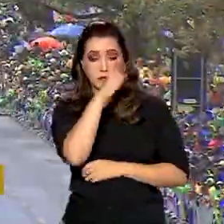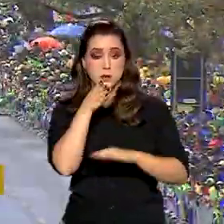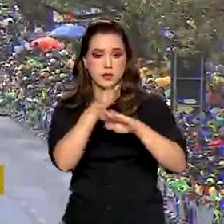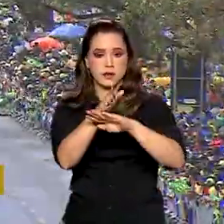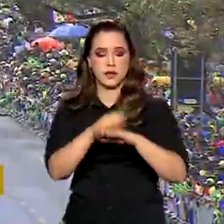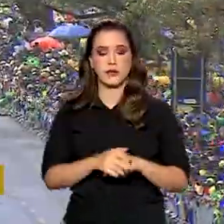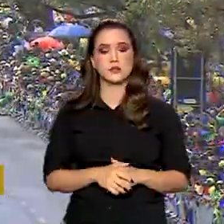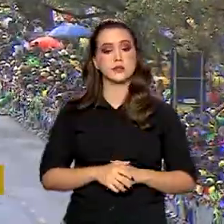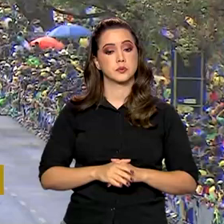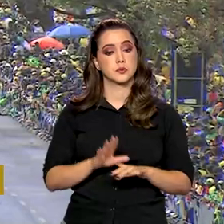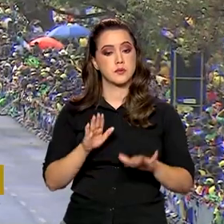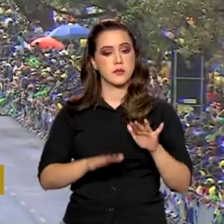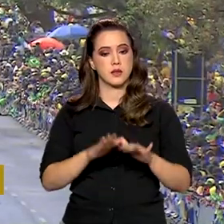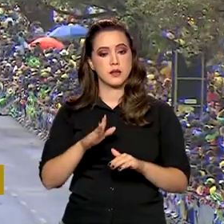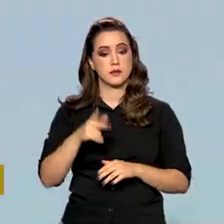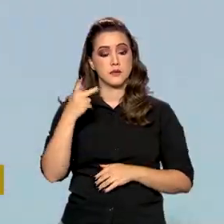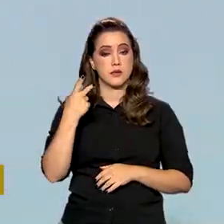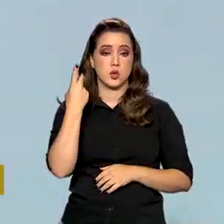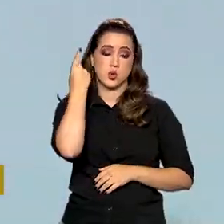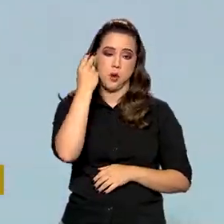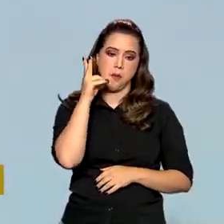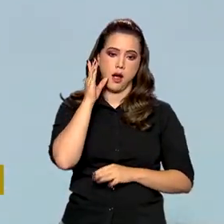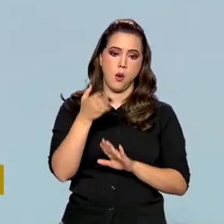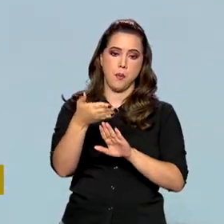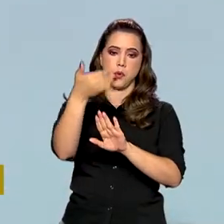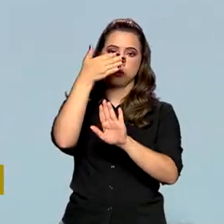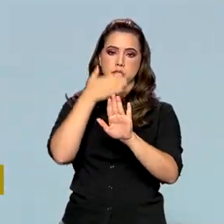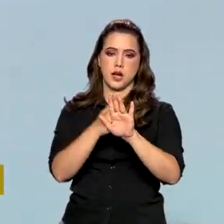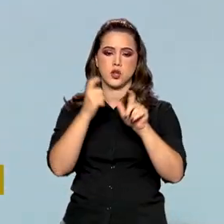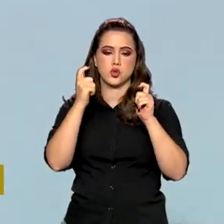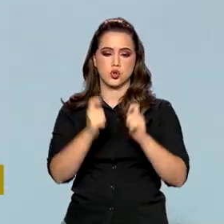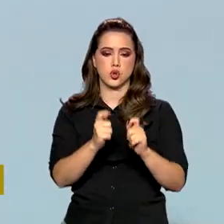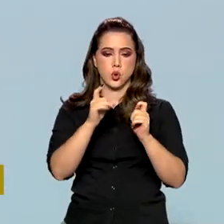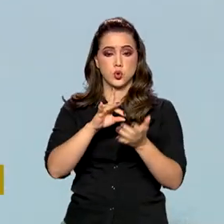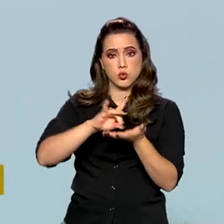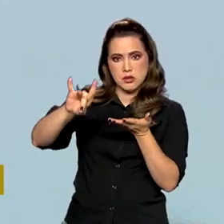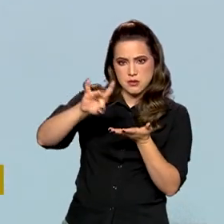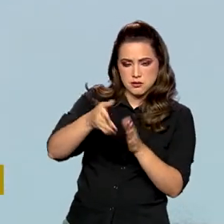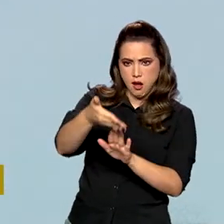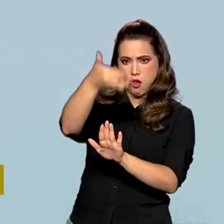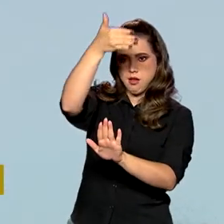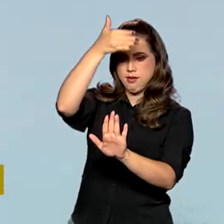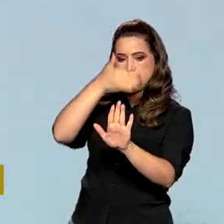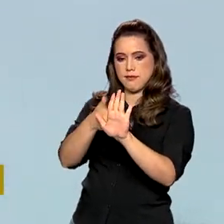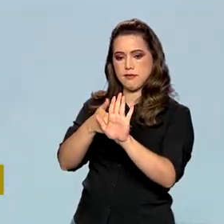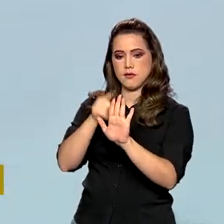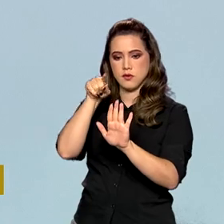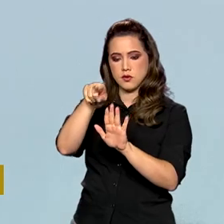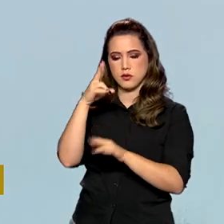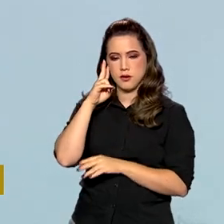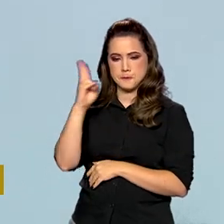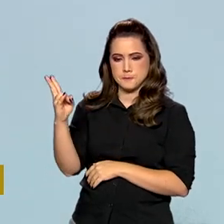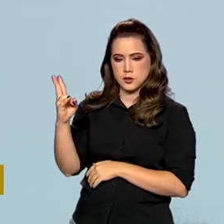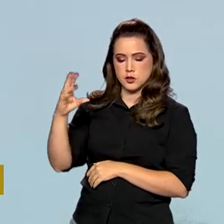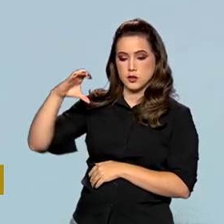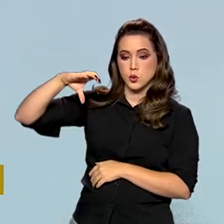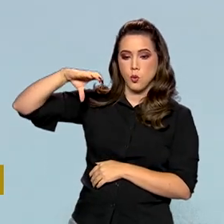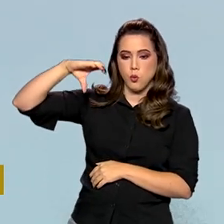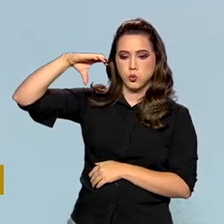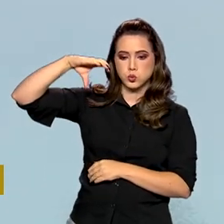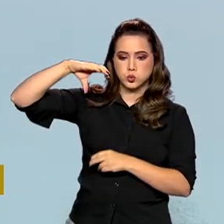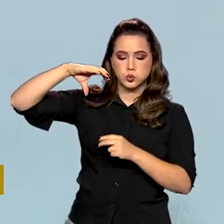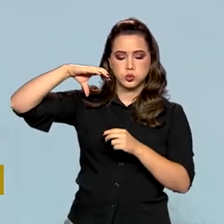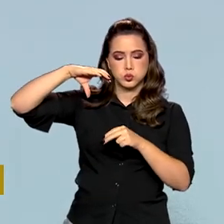acesso. Normalmente na área de retaguarda do inimigo, né, um salto. Essas tropas que realizam esse salto são